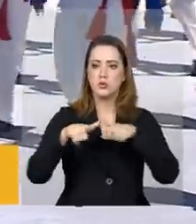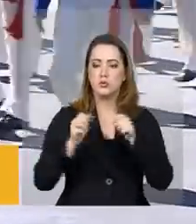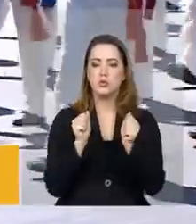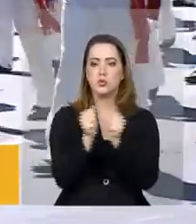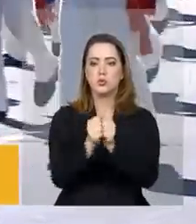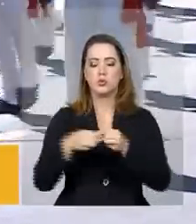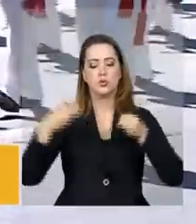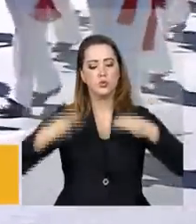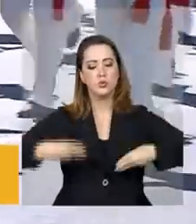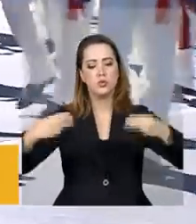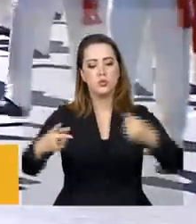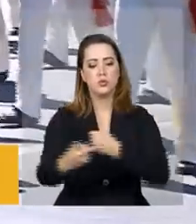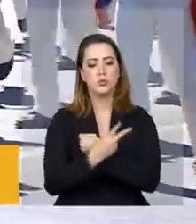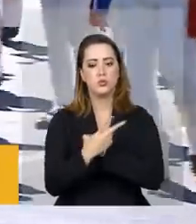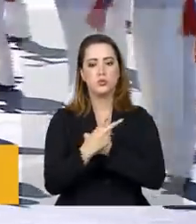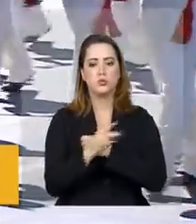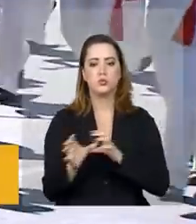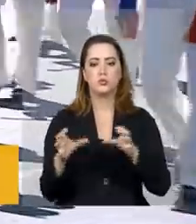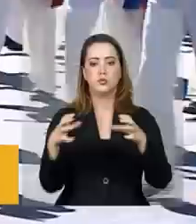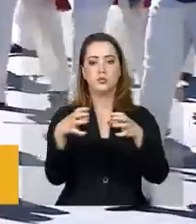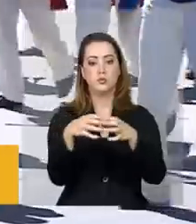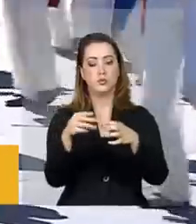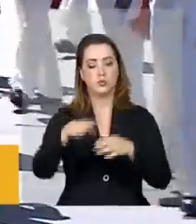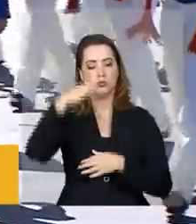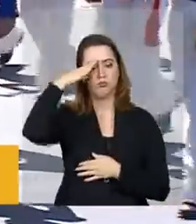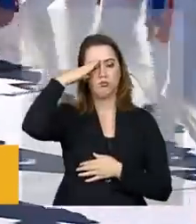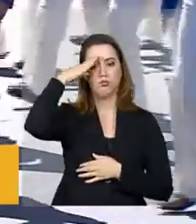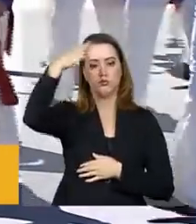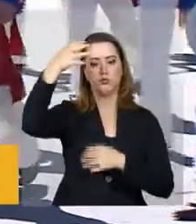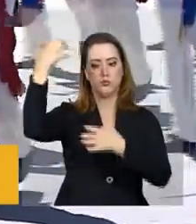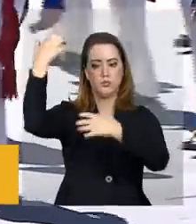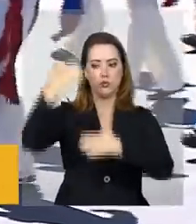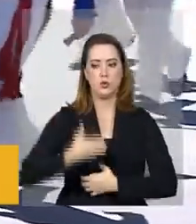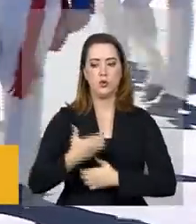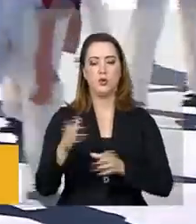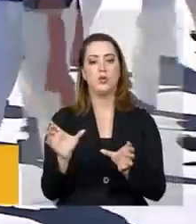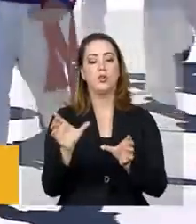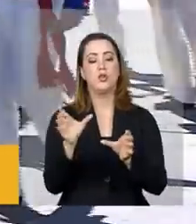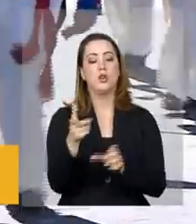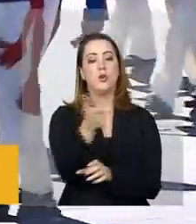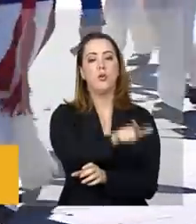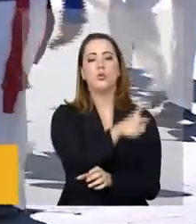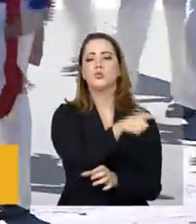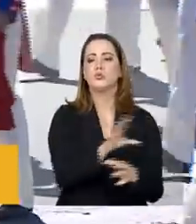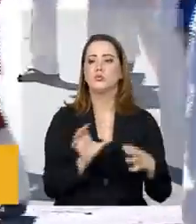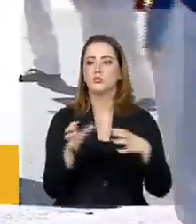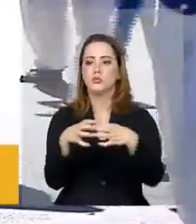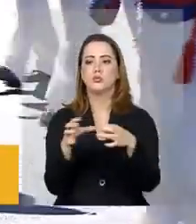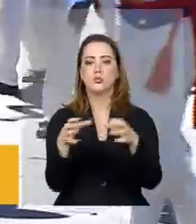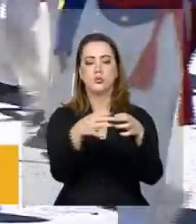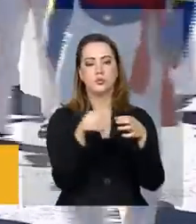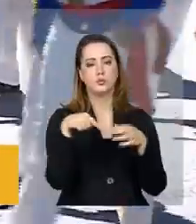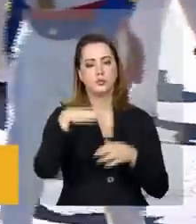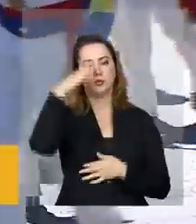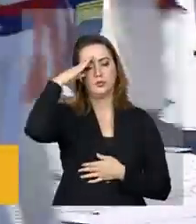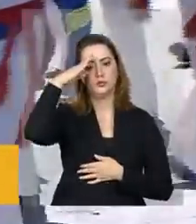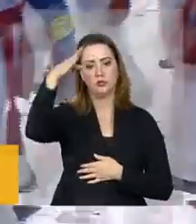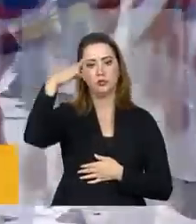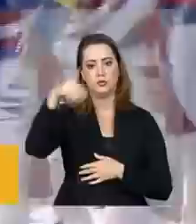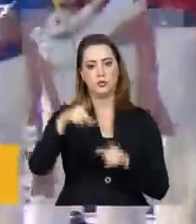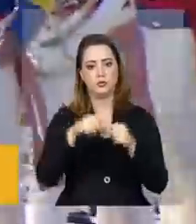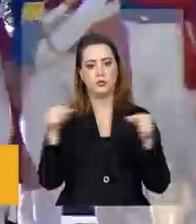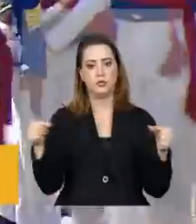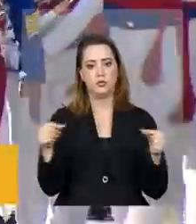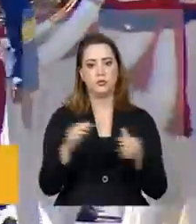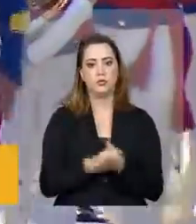Defesa, ao Quartel-General do Exército e a outras organizações militares do Comando Militar do Planalto.